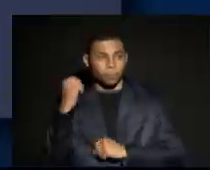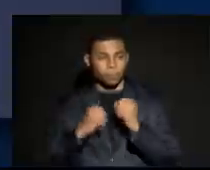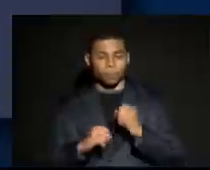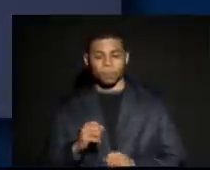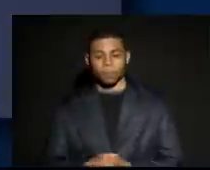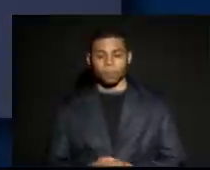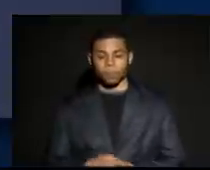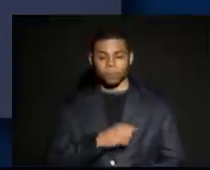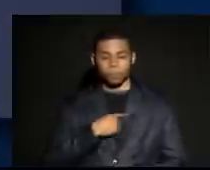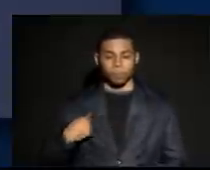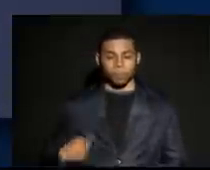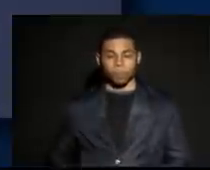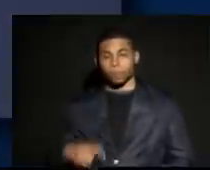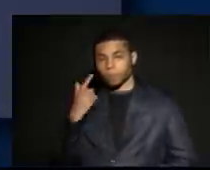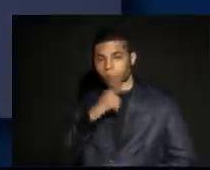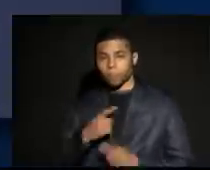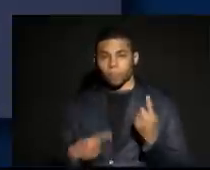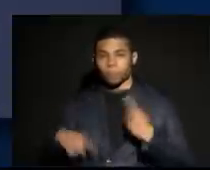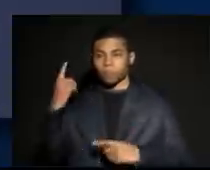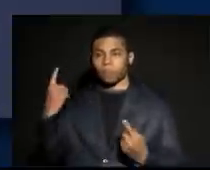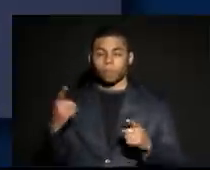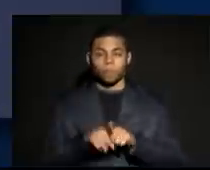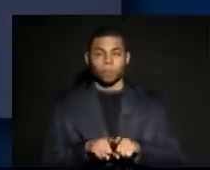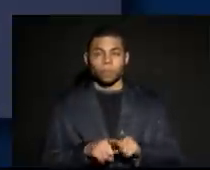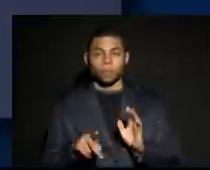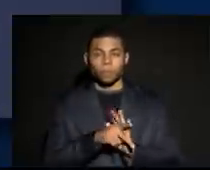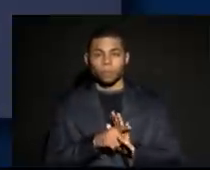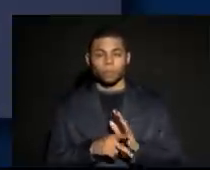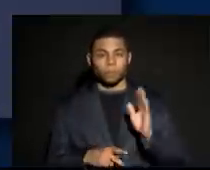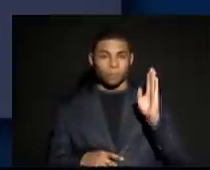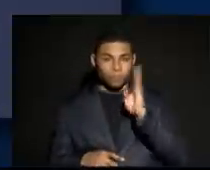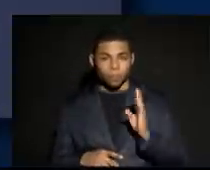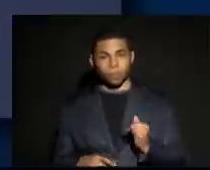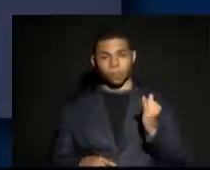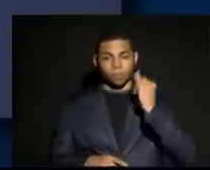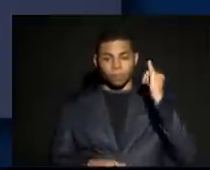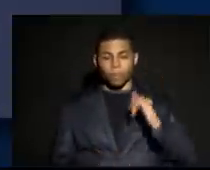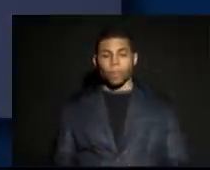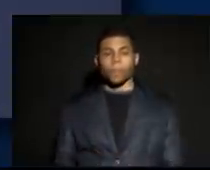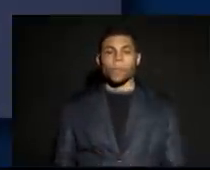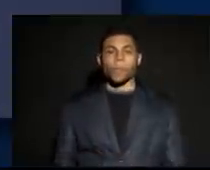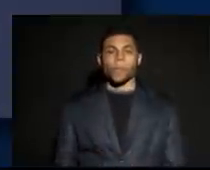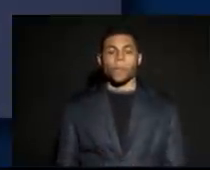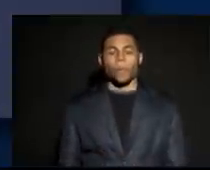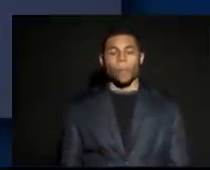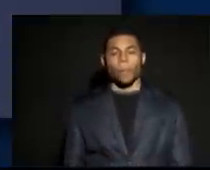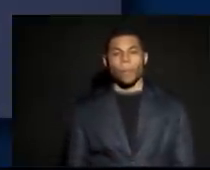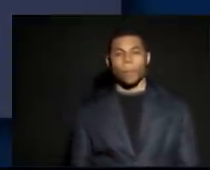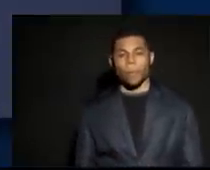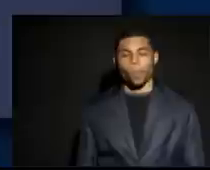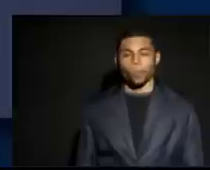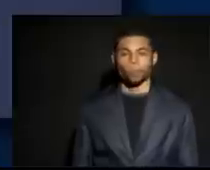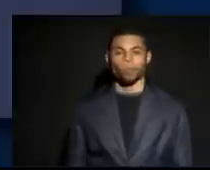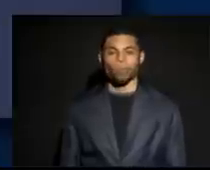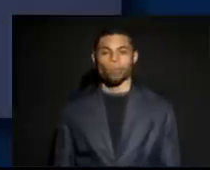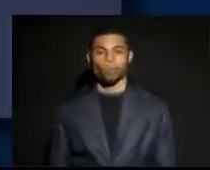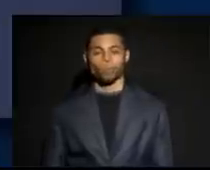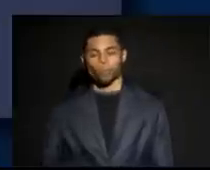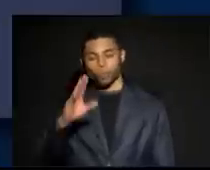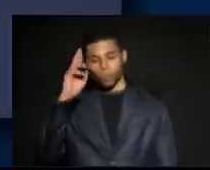industrial ou a China se tornou o parceiro comercial relevante mais relevante do Brasil agora em e